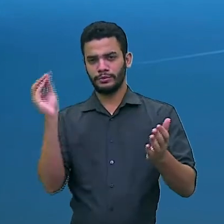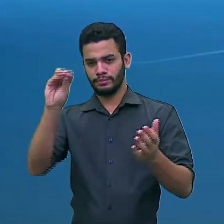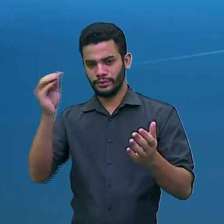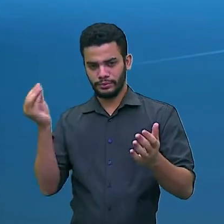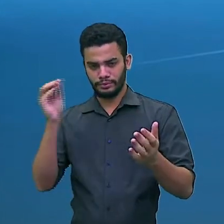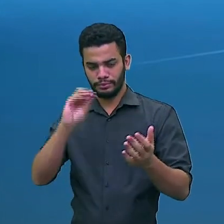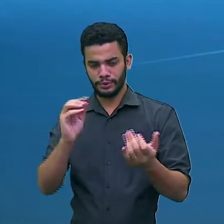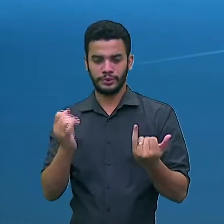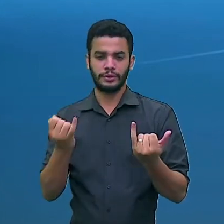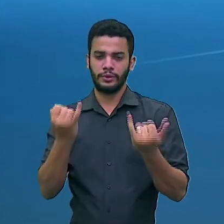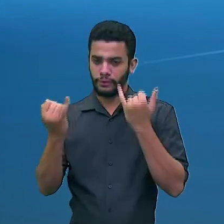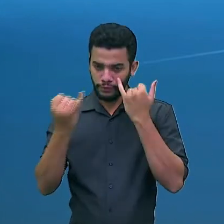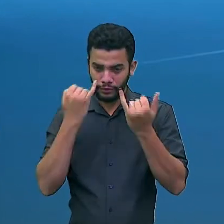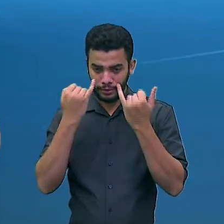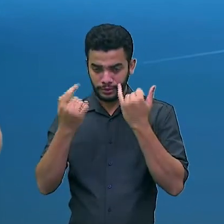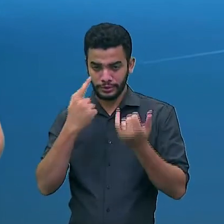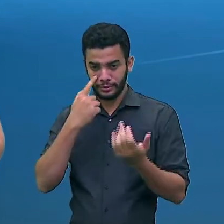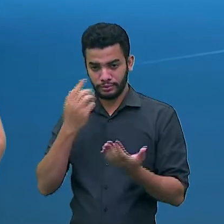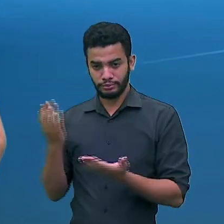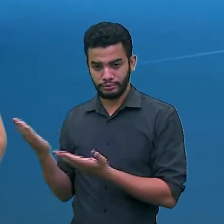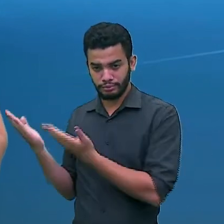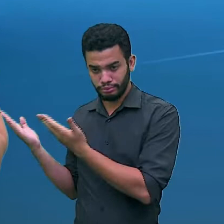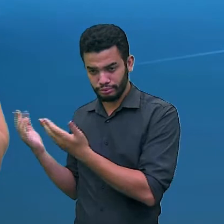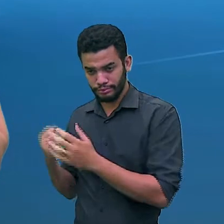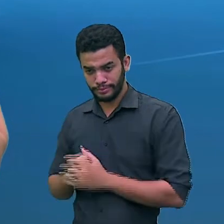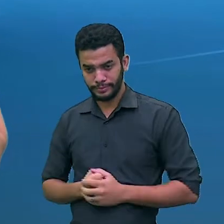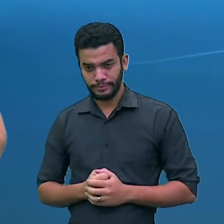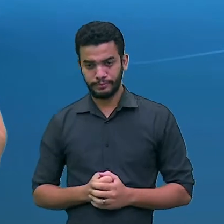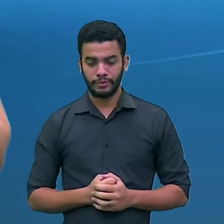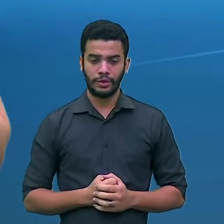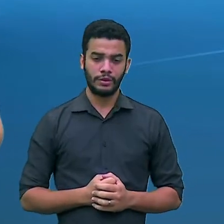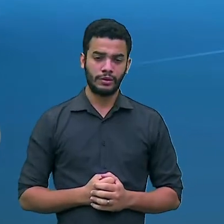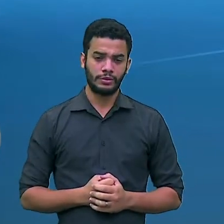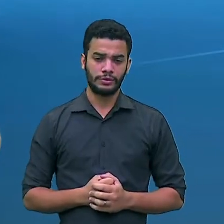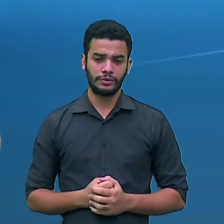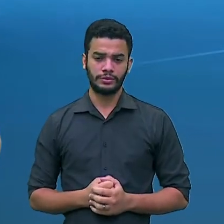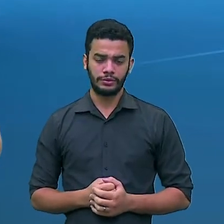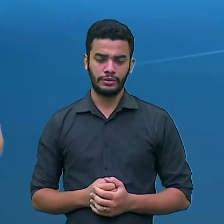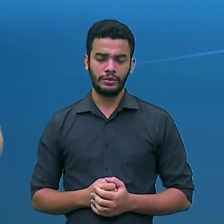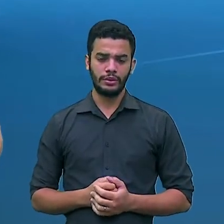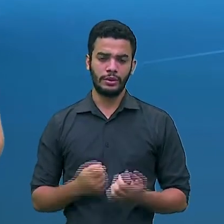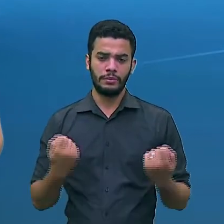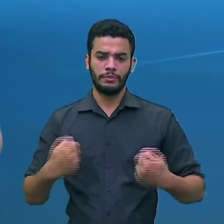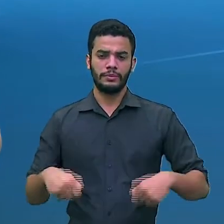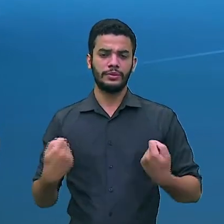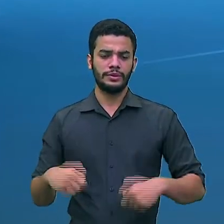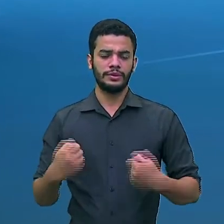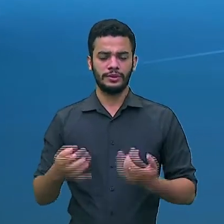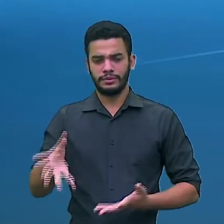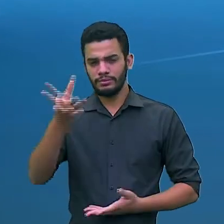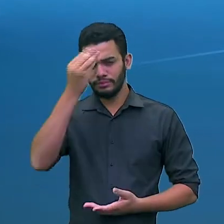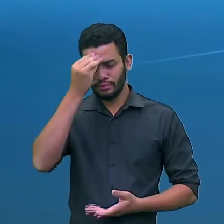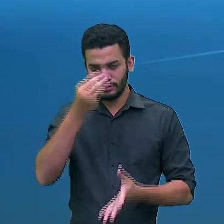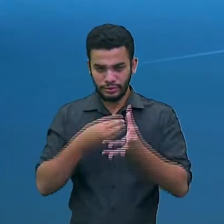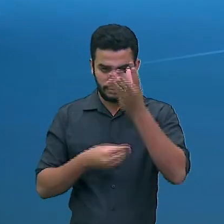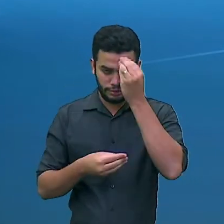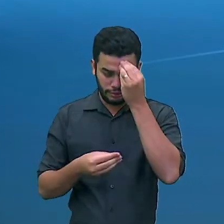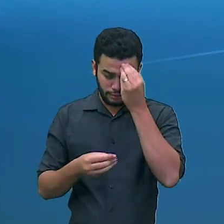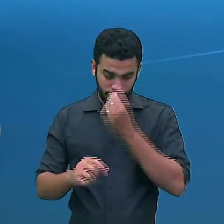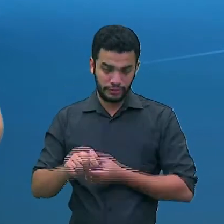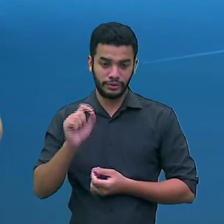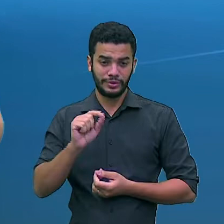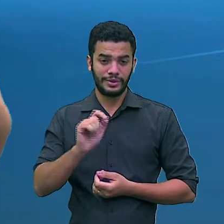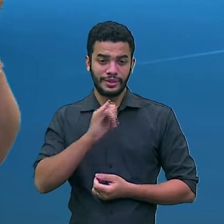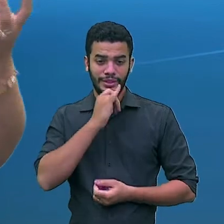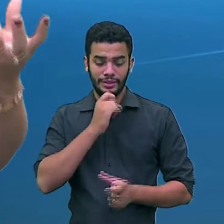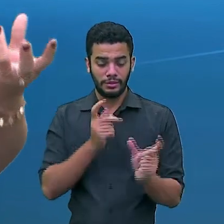O primeiro detalhe que nós precisamos aí, então, guardar essa informação é que o predicativo do sujeito ele